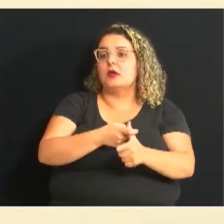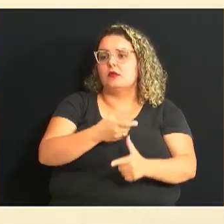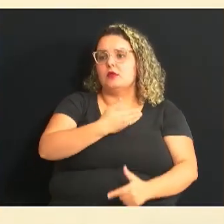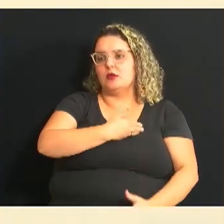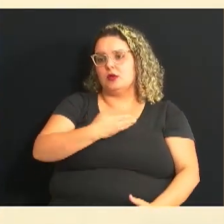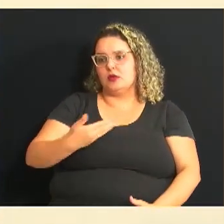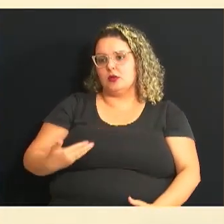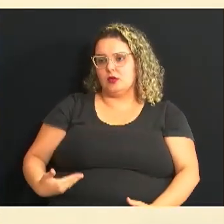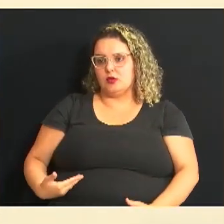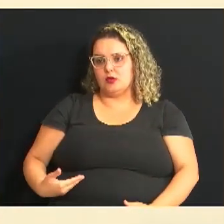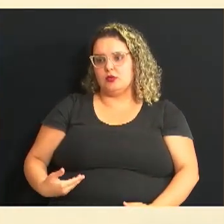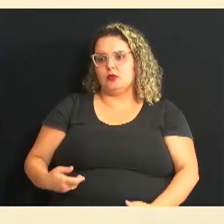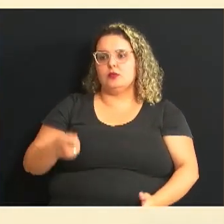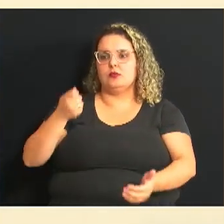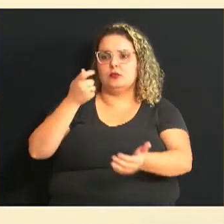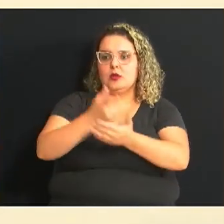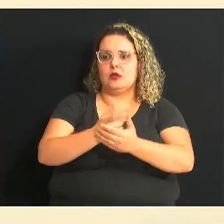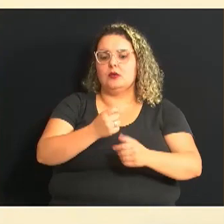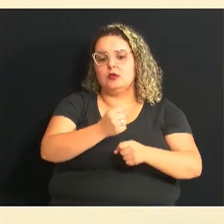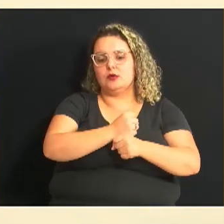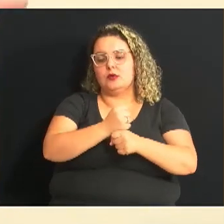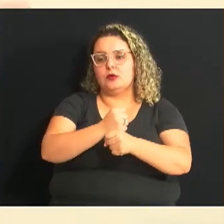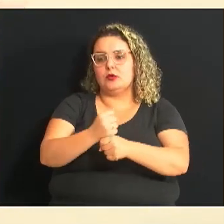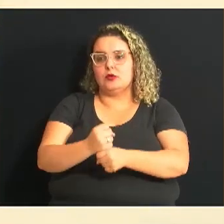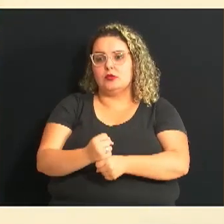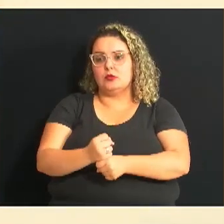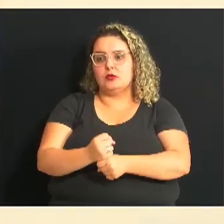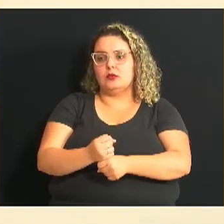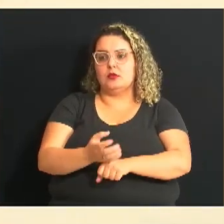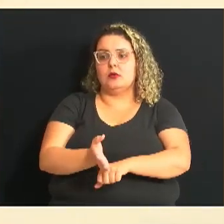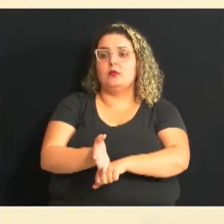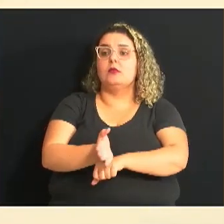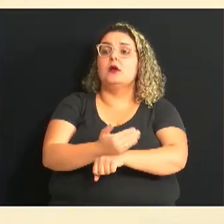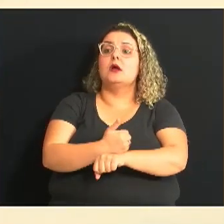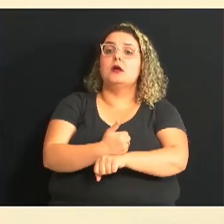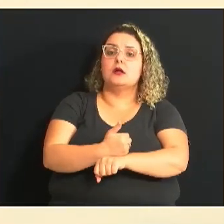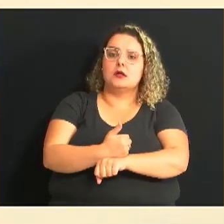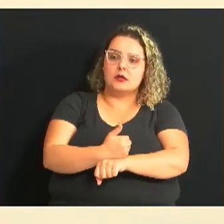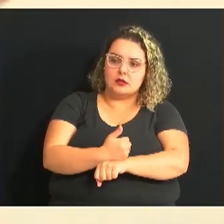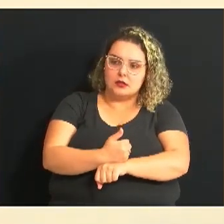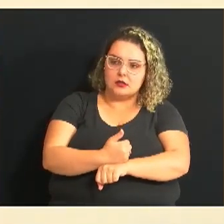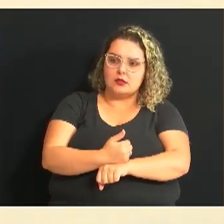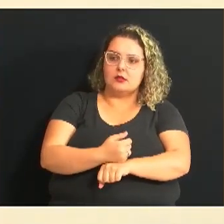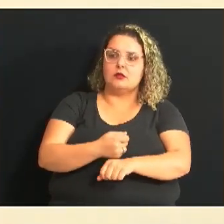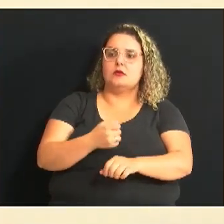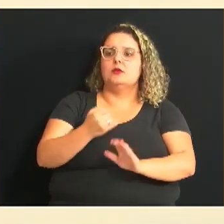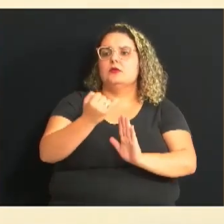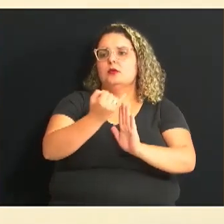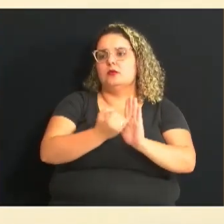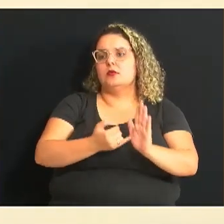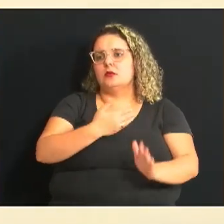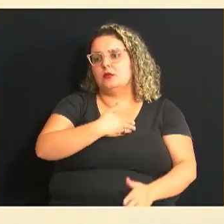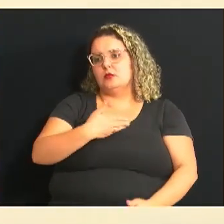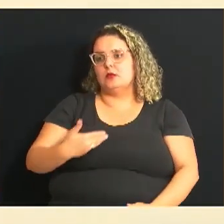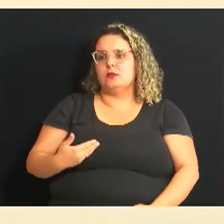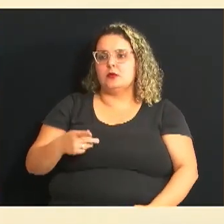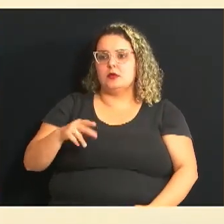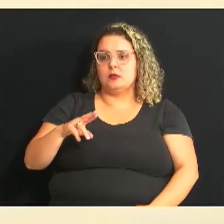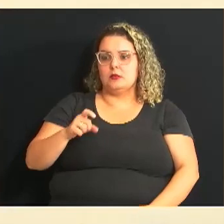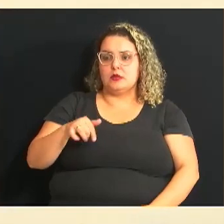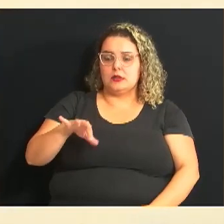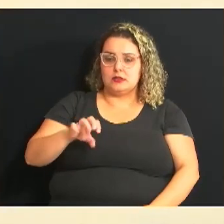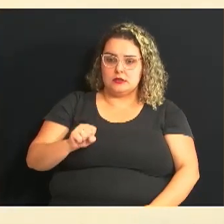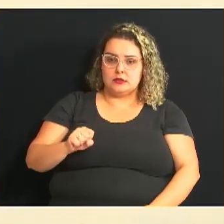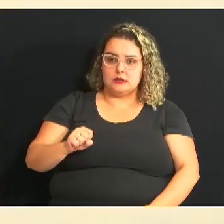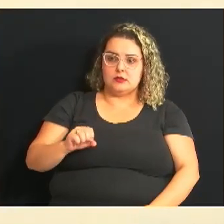o ano calendário não é uma antecipação. Você antecipou o imposto para o governo, porque a prestação de contas ocorre nesse momento,